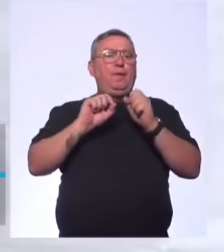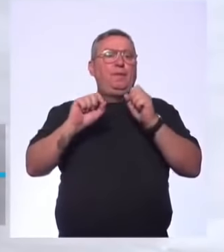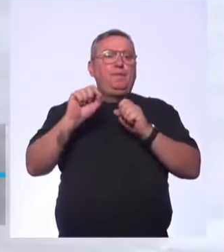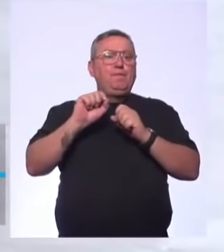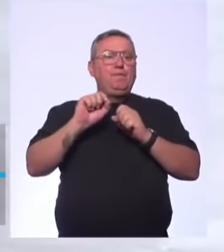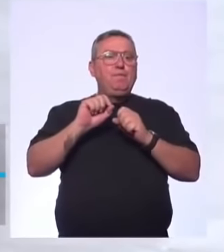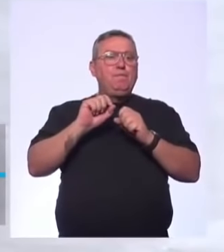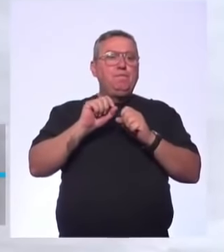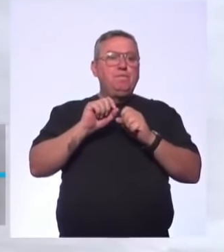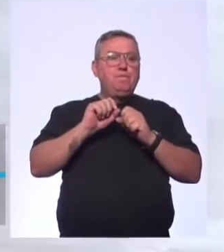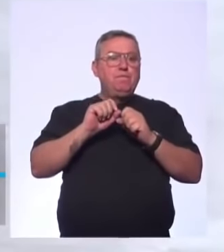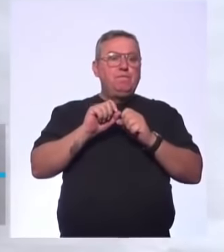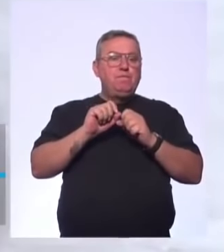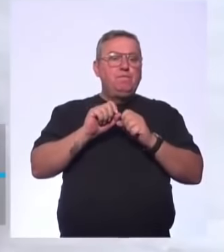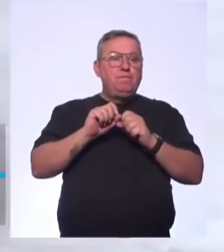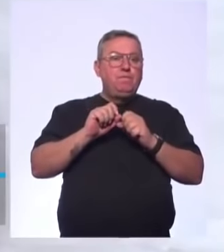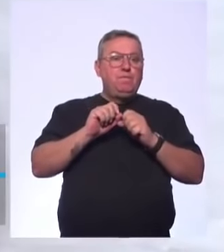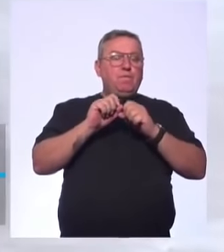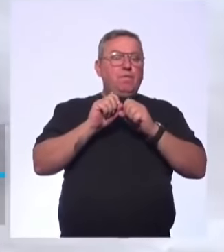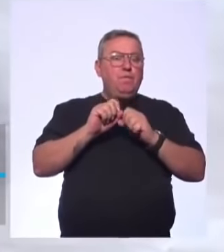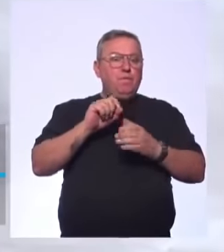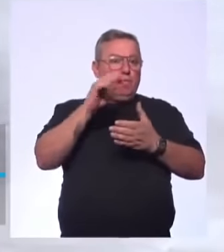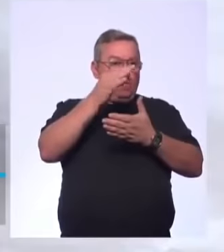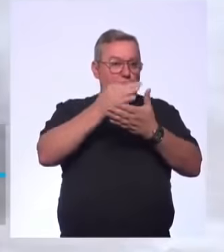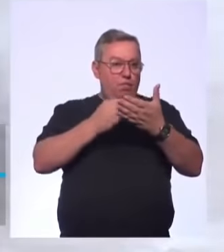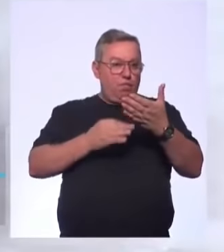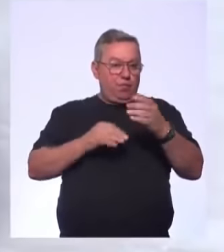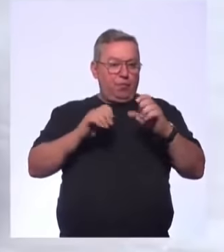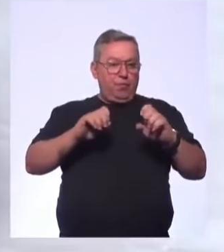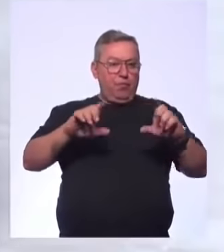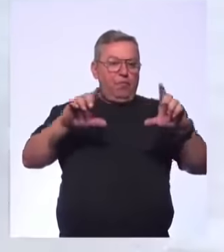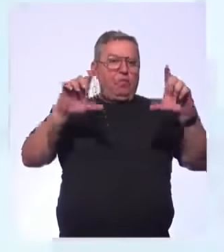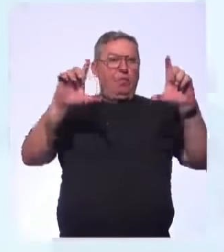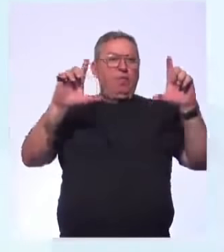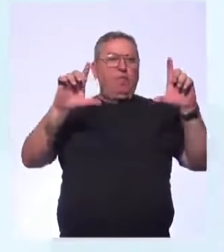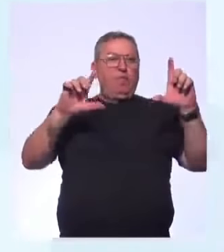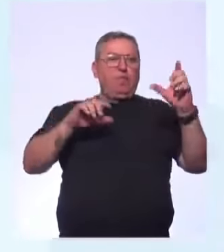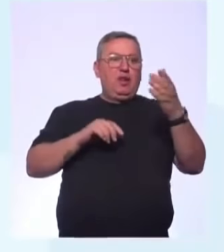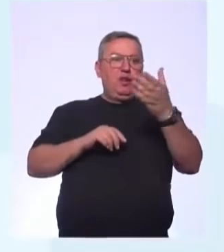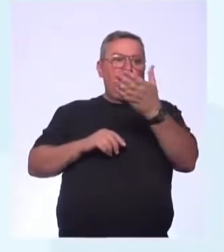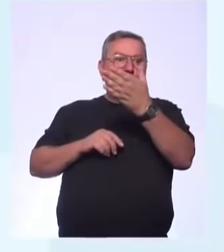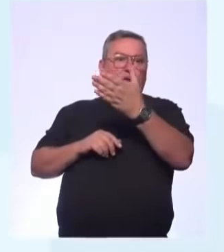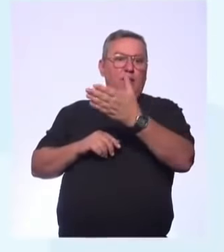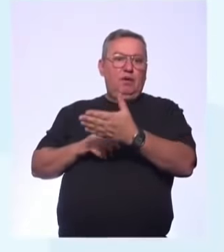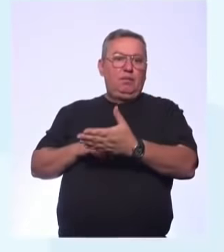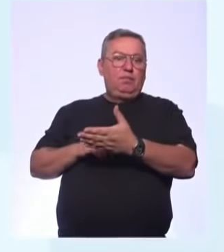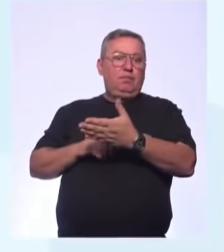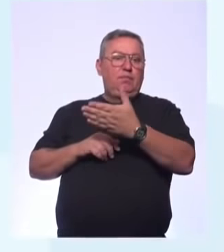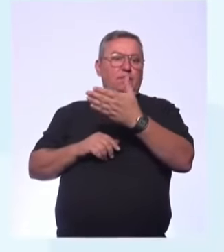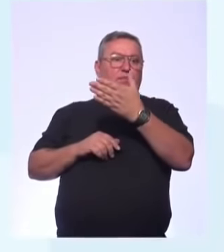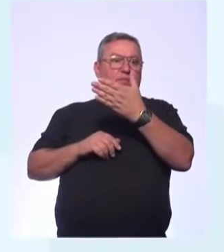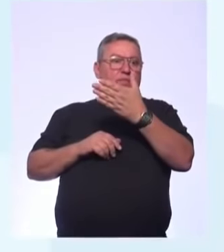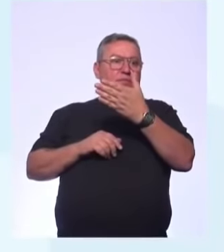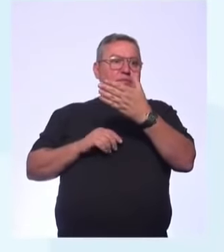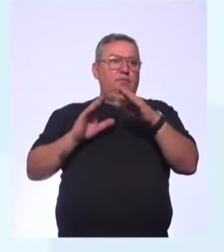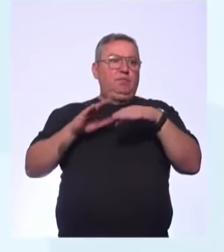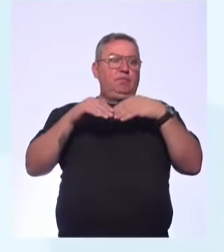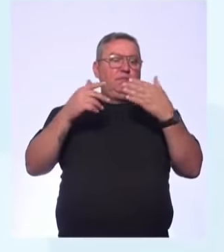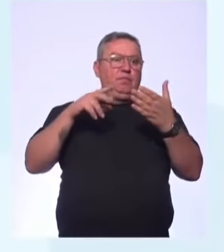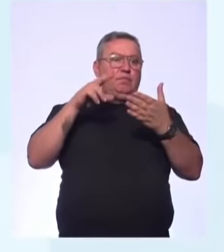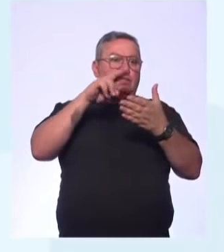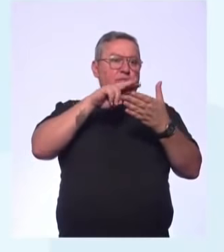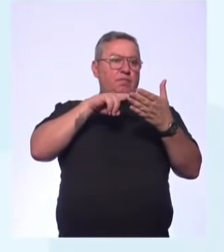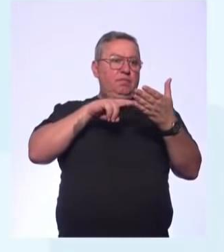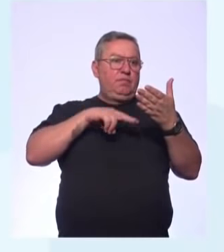colocar o texto aqui na tela, tá? Vou pedir para o diretor colocar, porque nós não temos o caderno do aluno. Enquanto eu vou falando, vocês